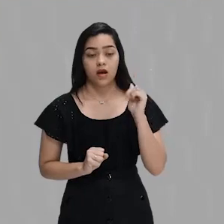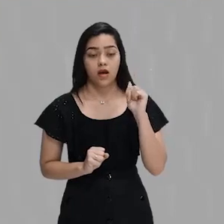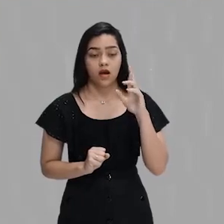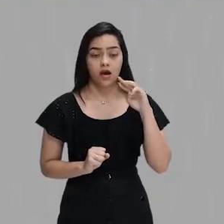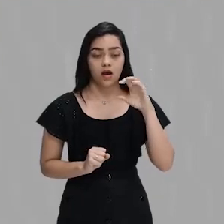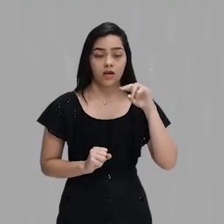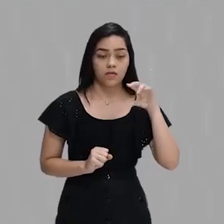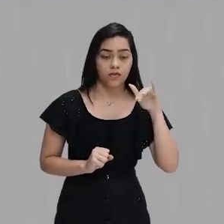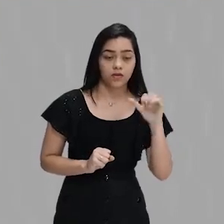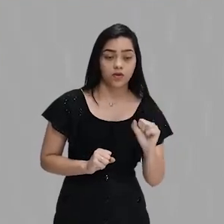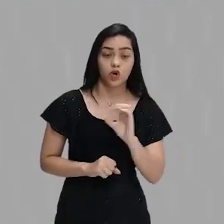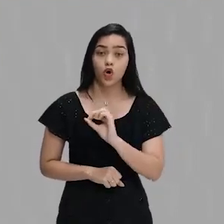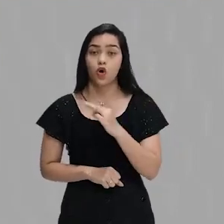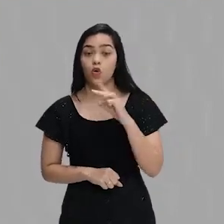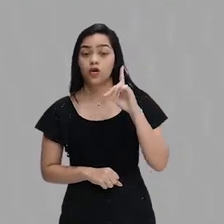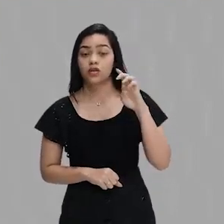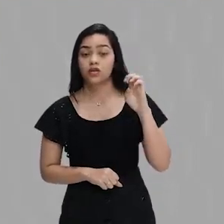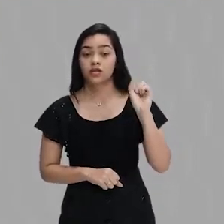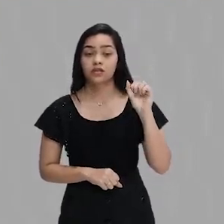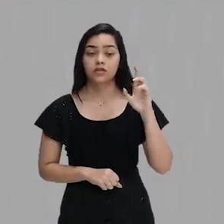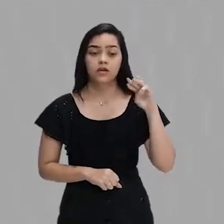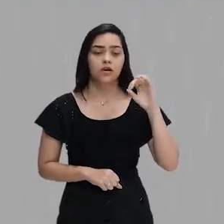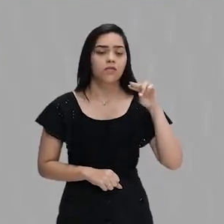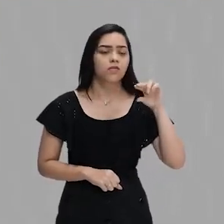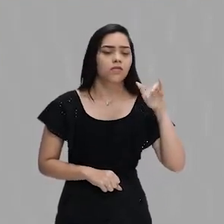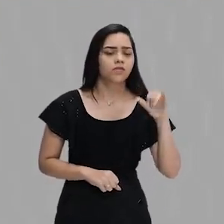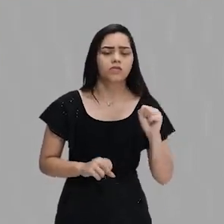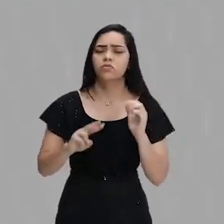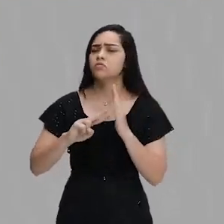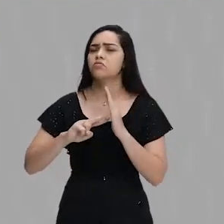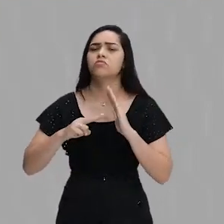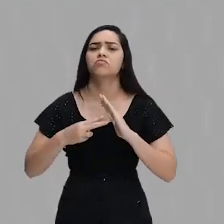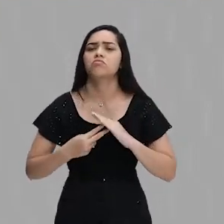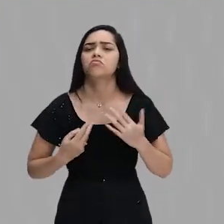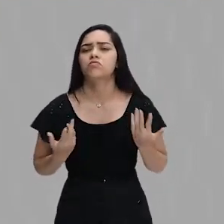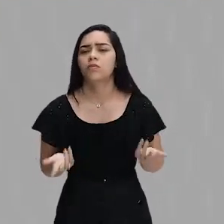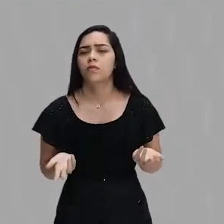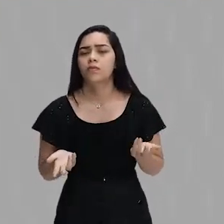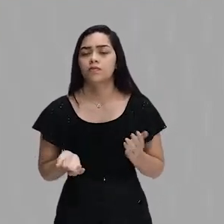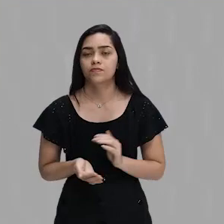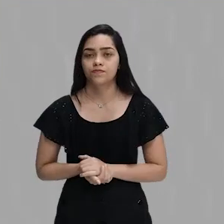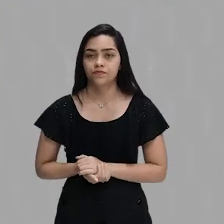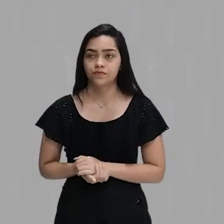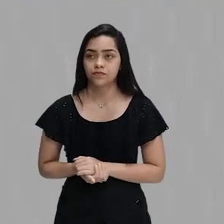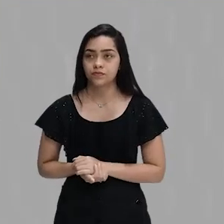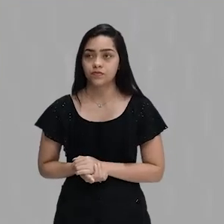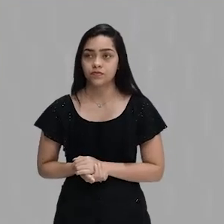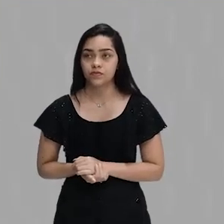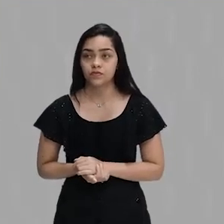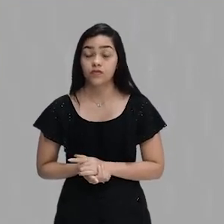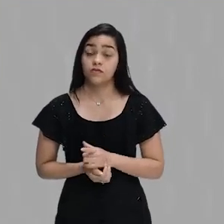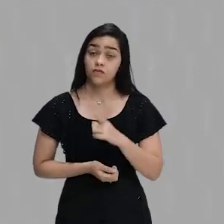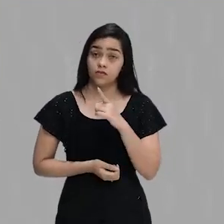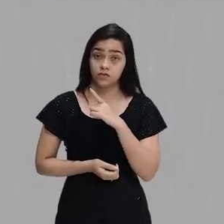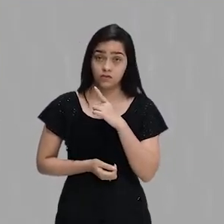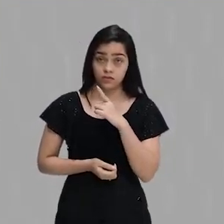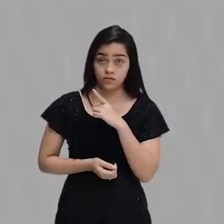ser desarmônicas. O que é uma relação harmônica? O que é uma relação desarmônica? Toda vez que